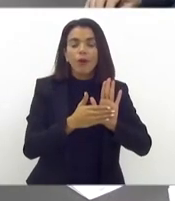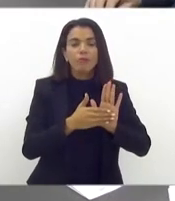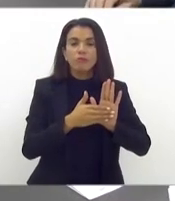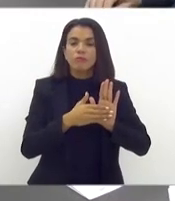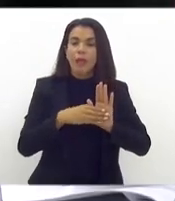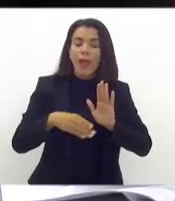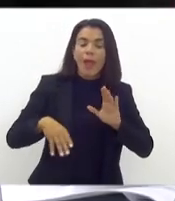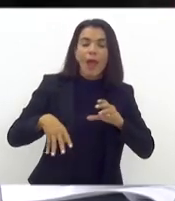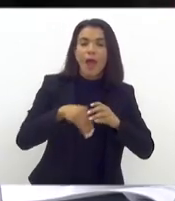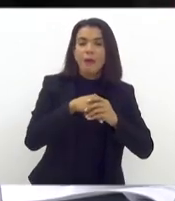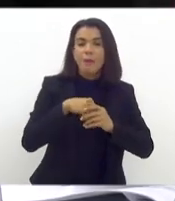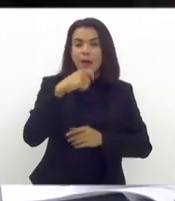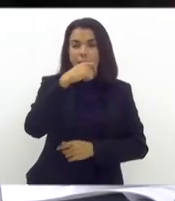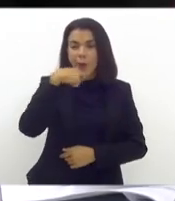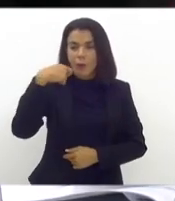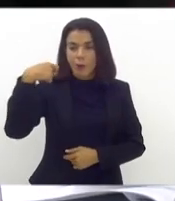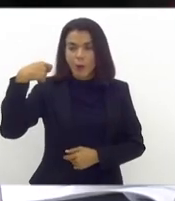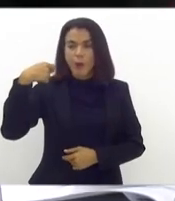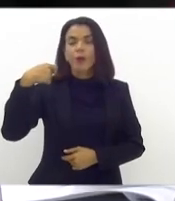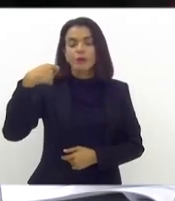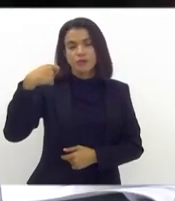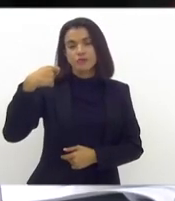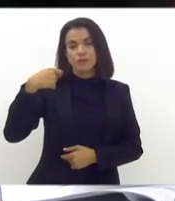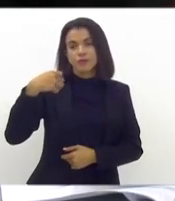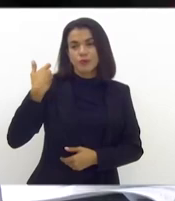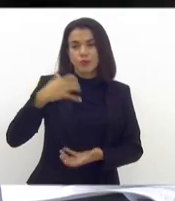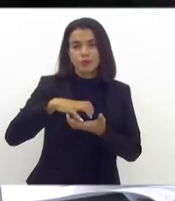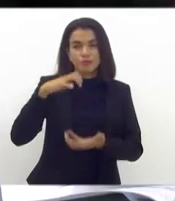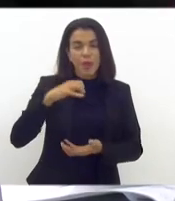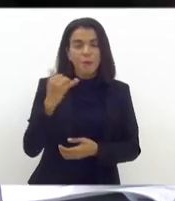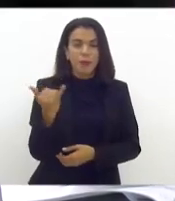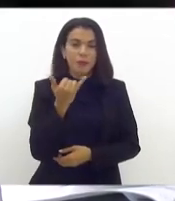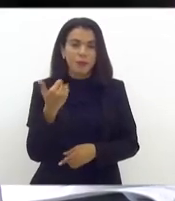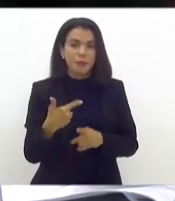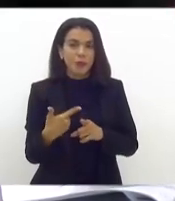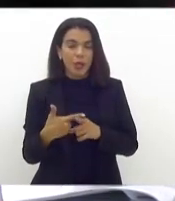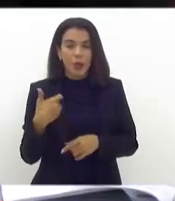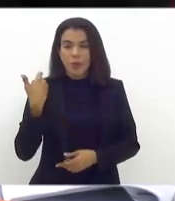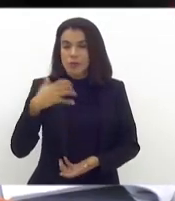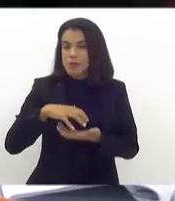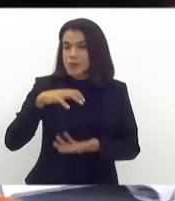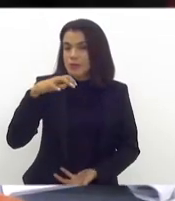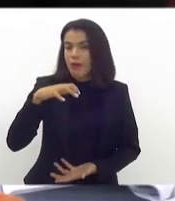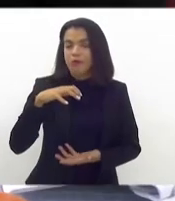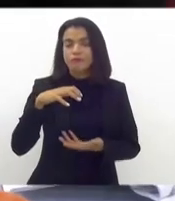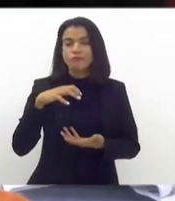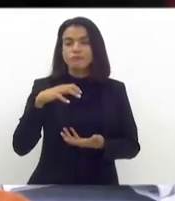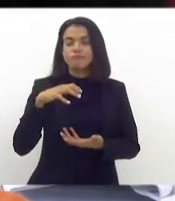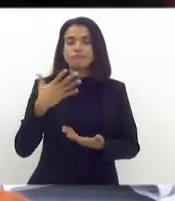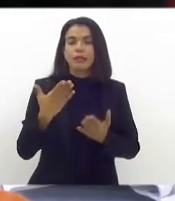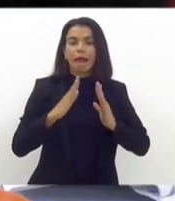parte odontológica dos nossos idosos. E é um projeto de muita importância, porque só esses idosos aí que estão